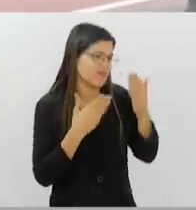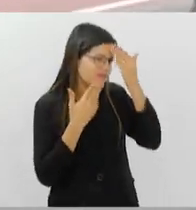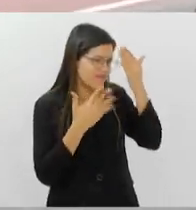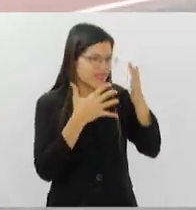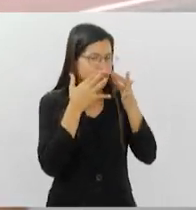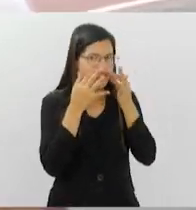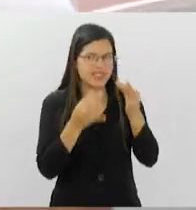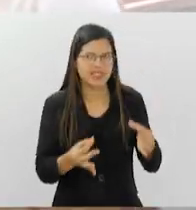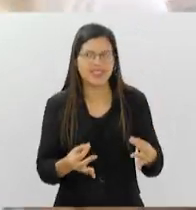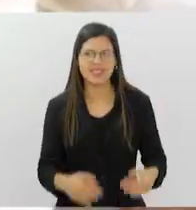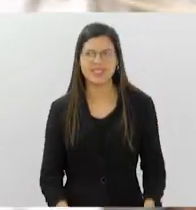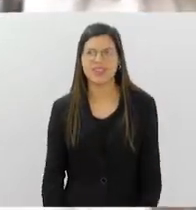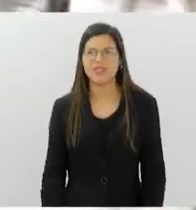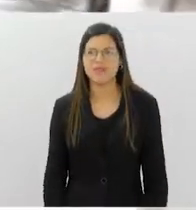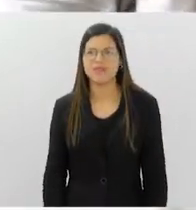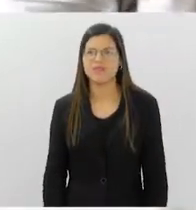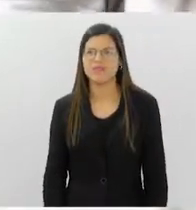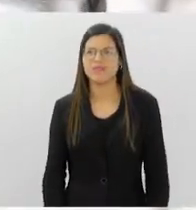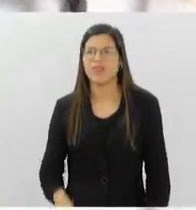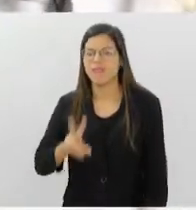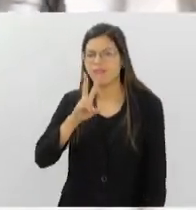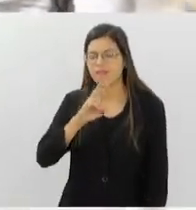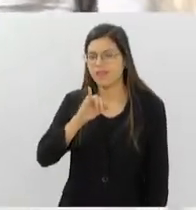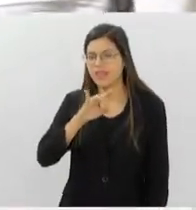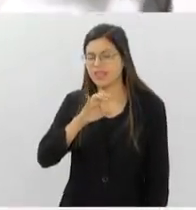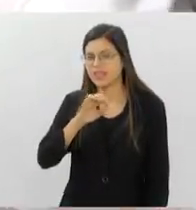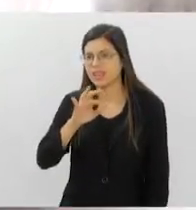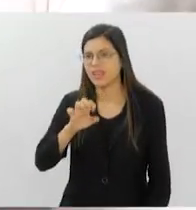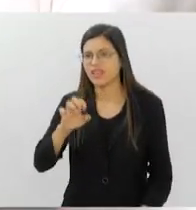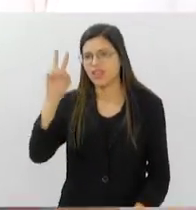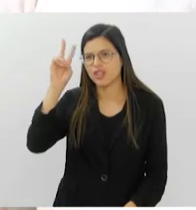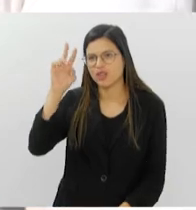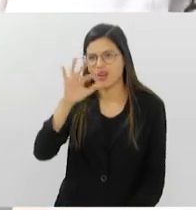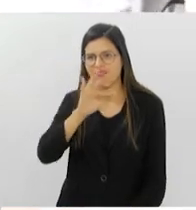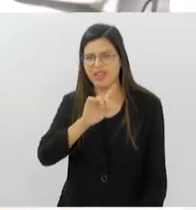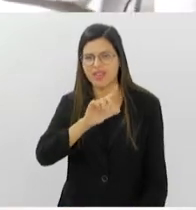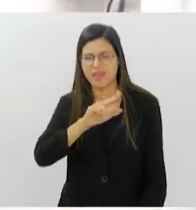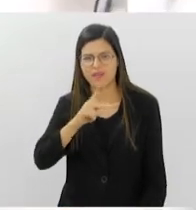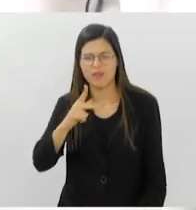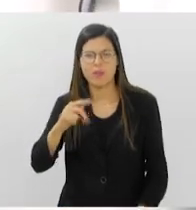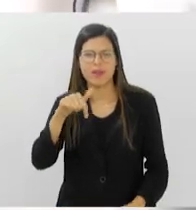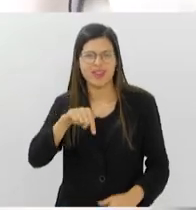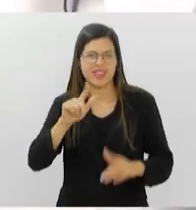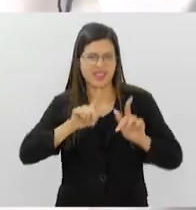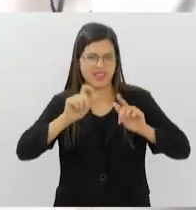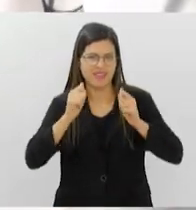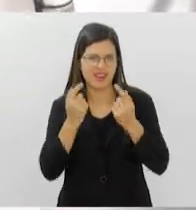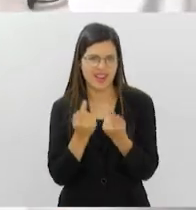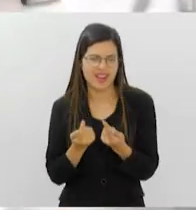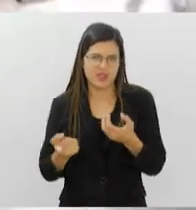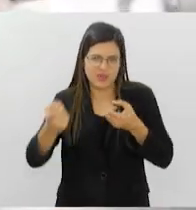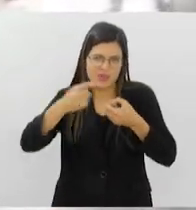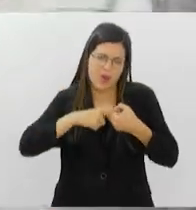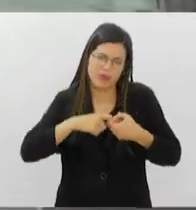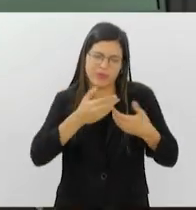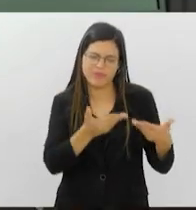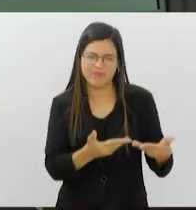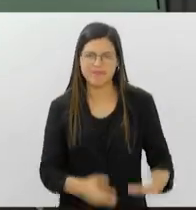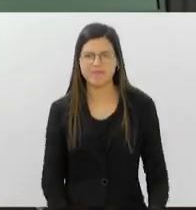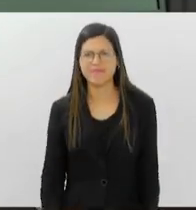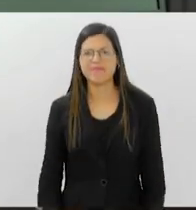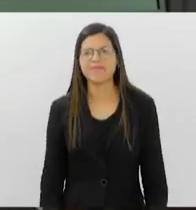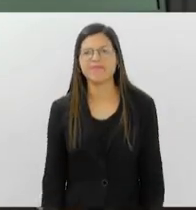vocês tá certo aí então Vicente a história da Flup aqui na TV alerge agora é contigo aí da redação